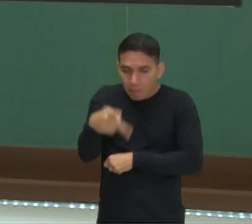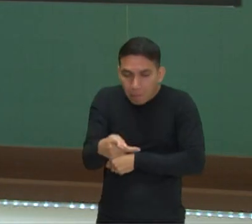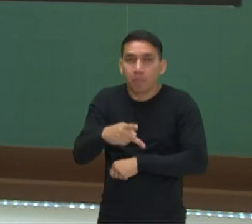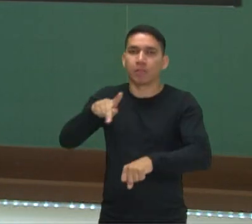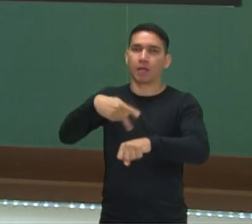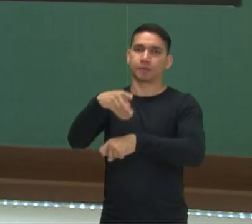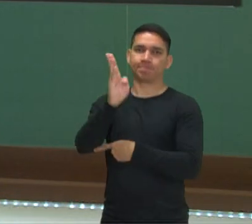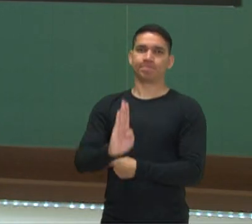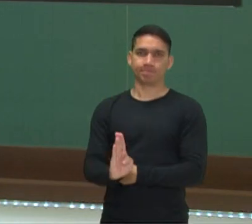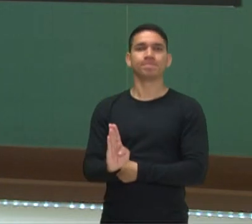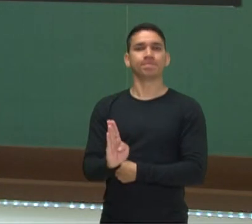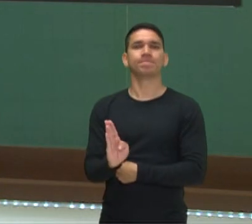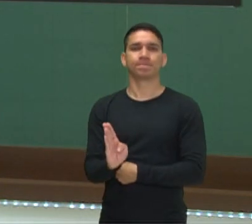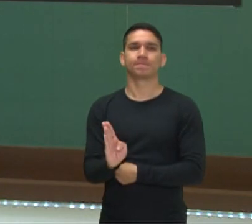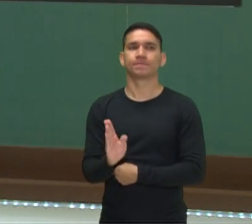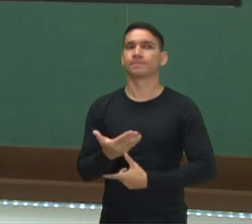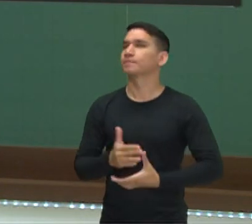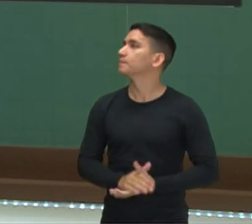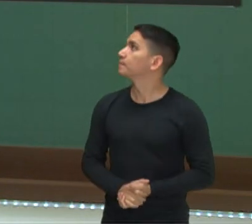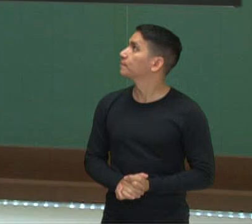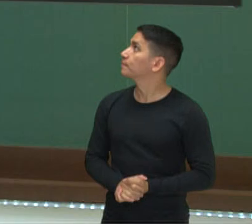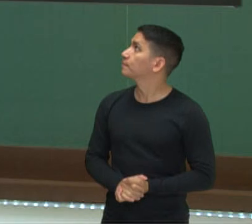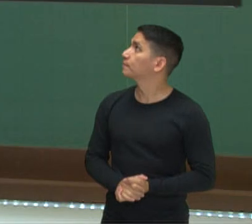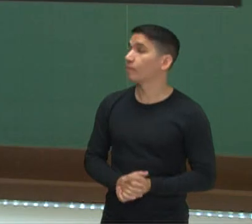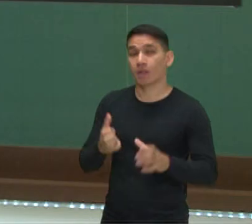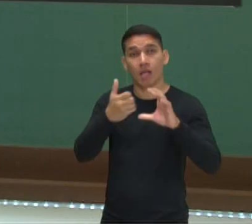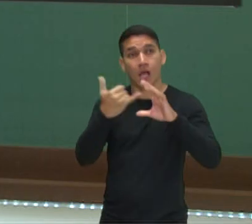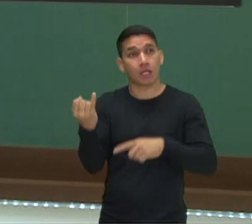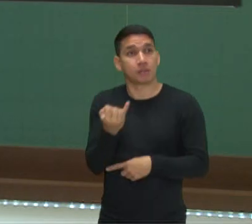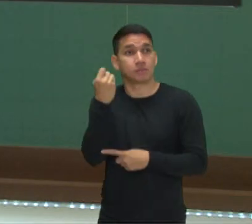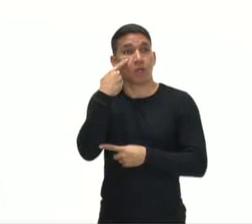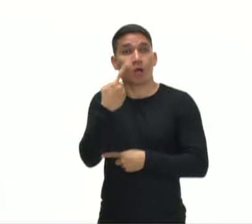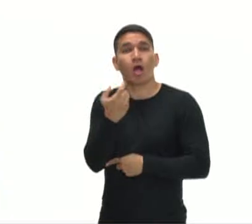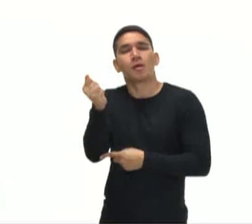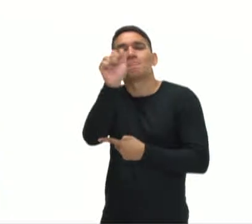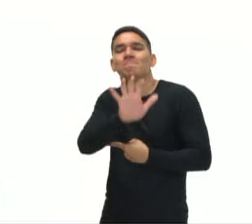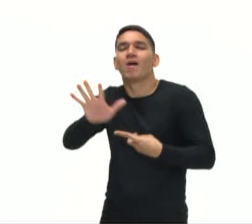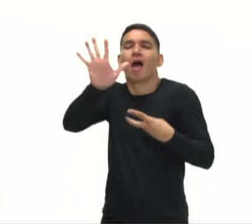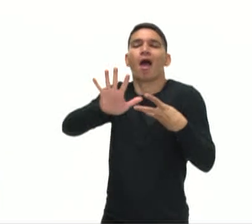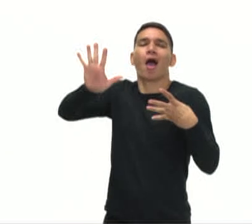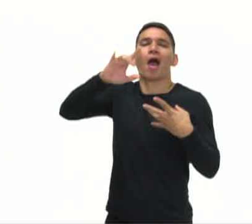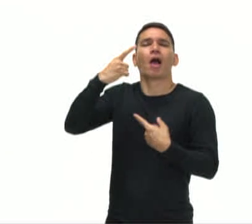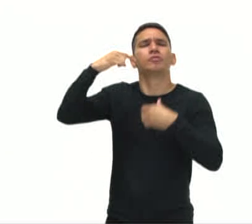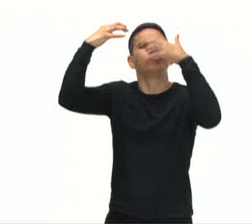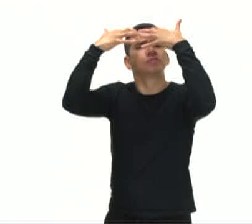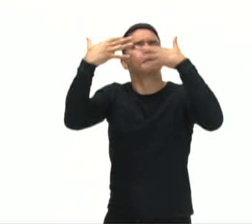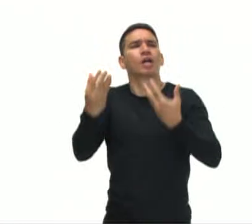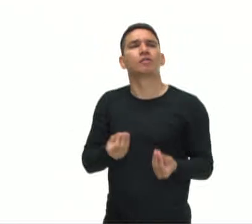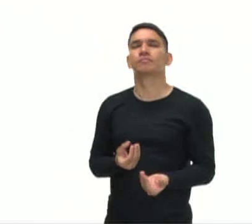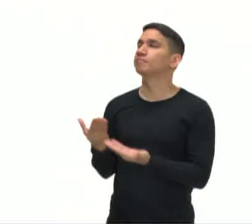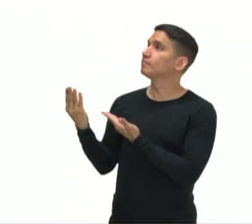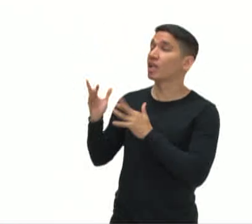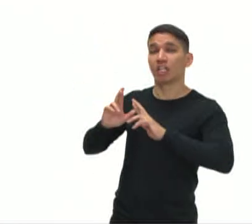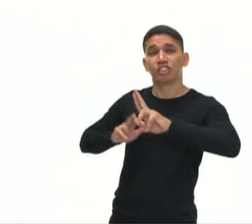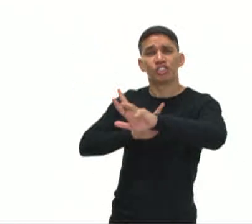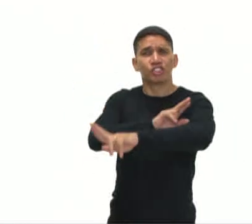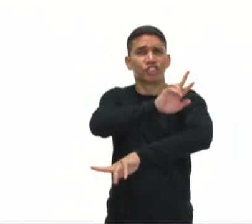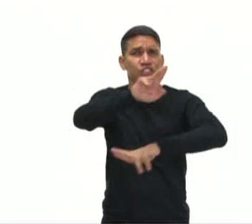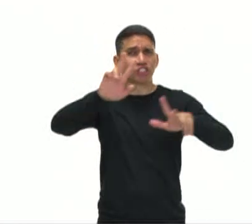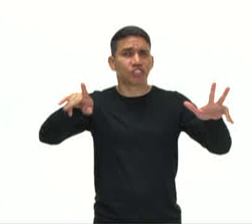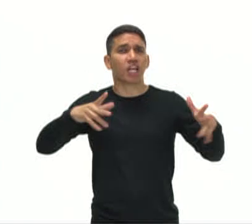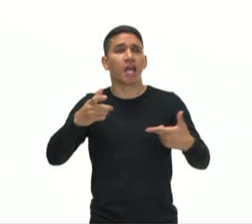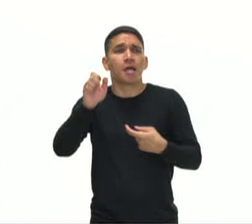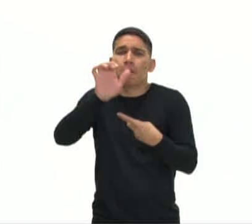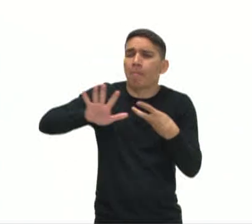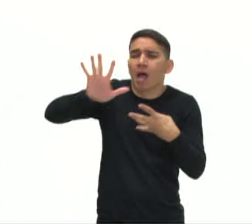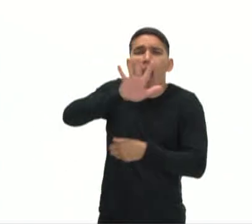território brasileiro, certo? Então, característica ali importante. Imagens aqui para a gente pensar nessa diversidade de